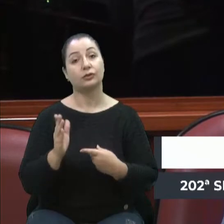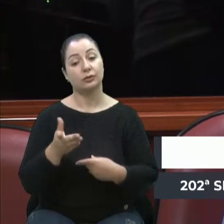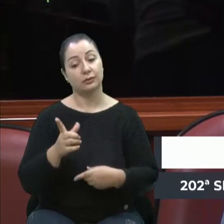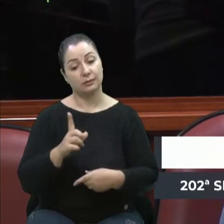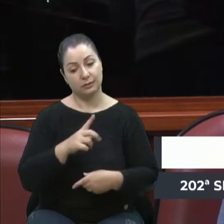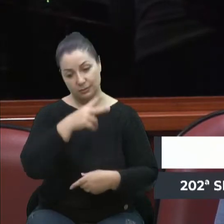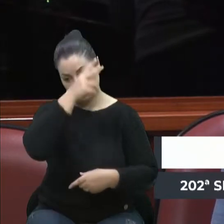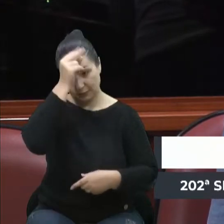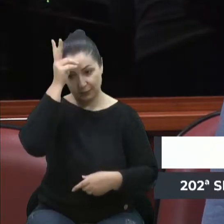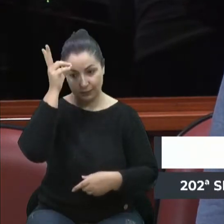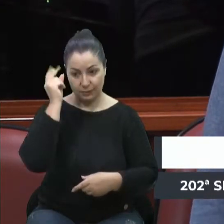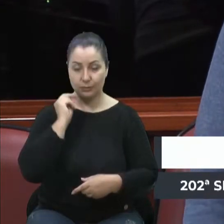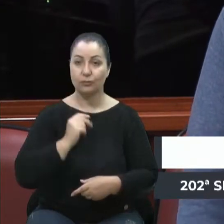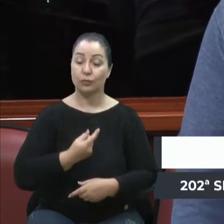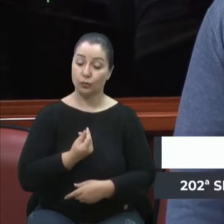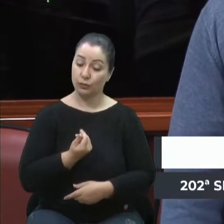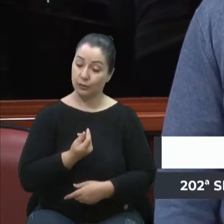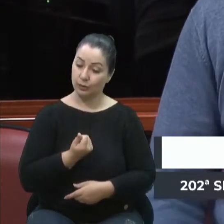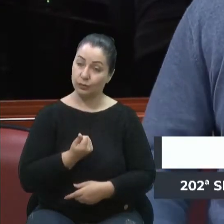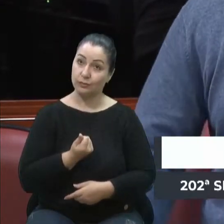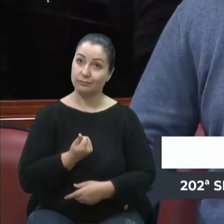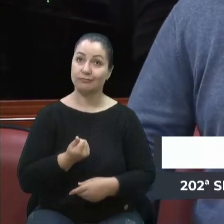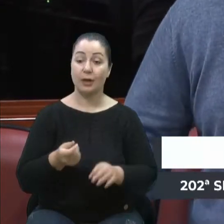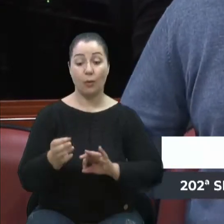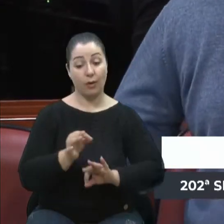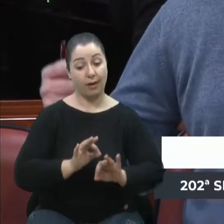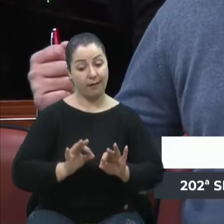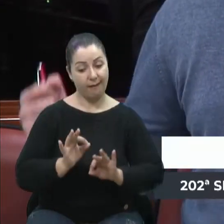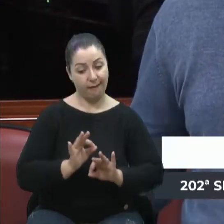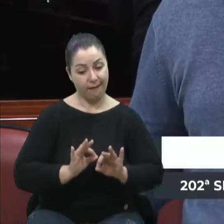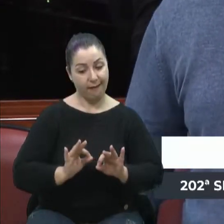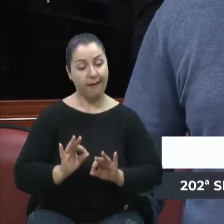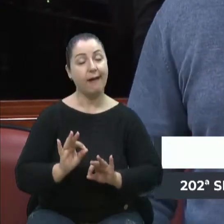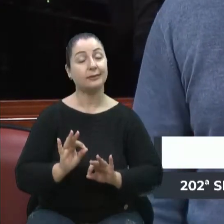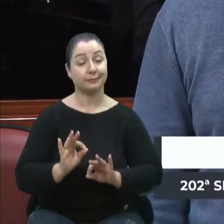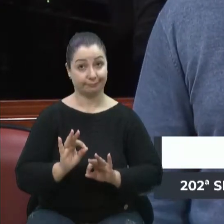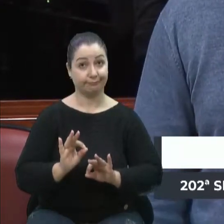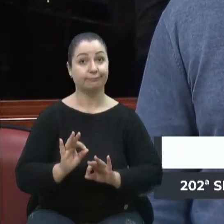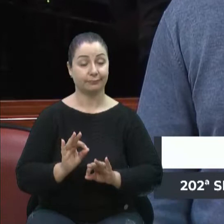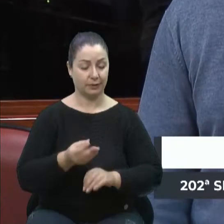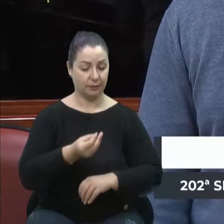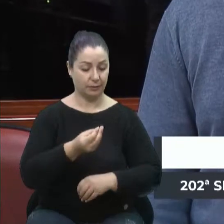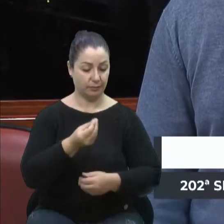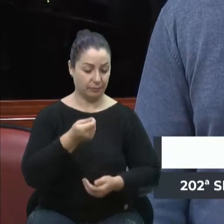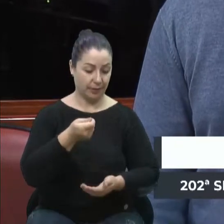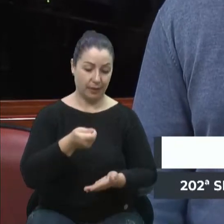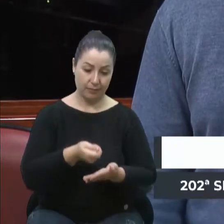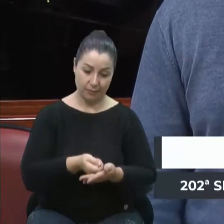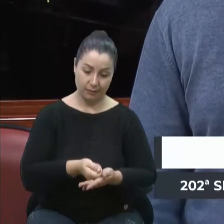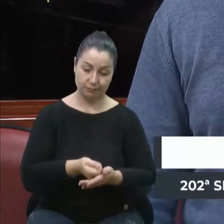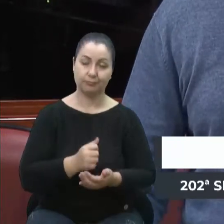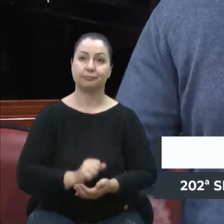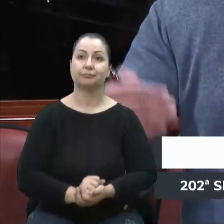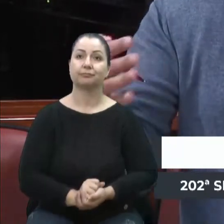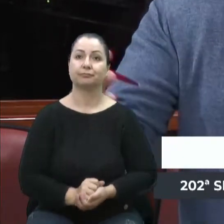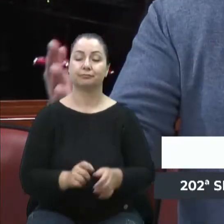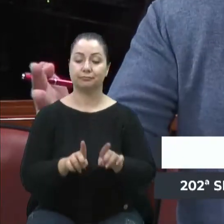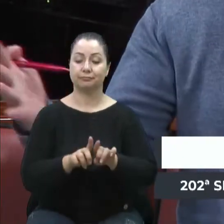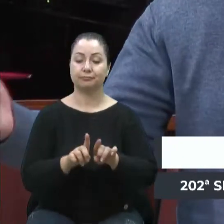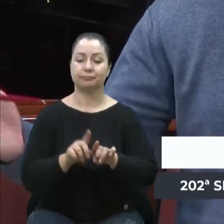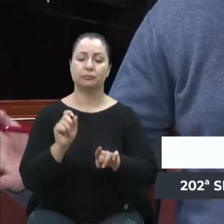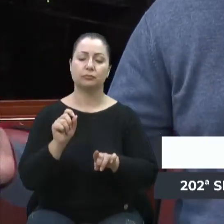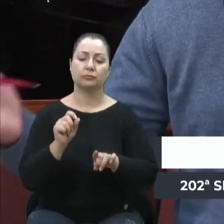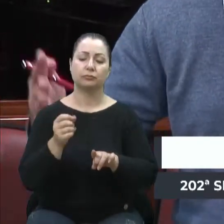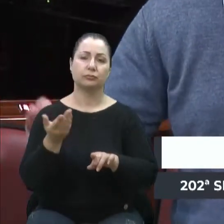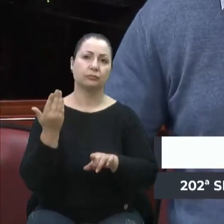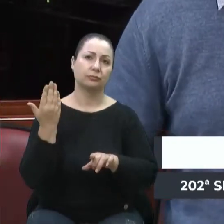pagamento, fará a correção dos pagamentos do período anterior, na medida que não se teve